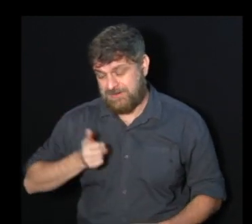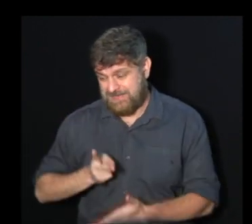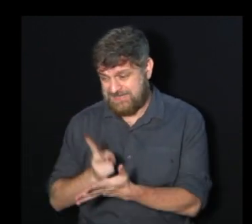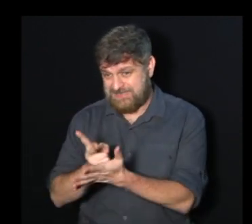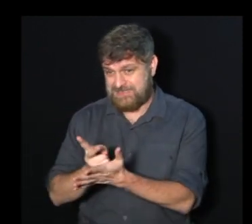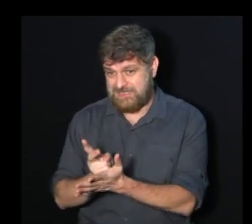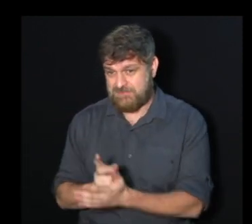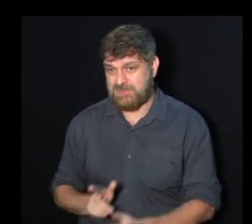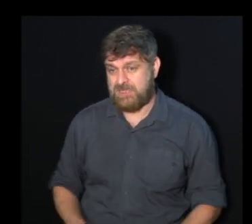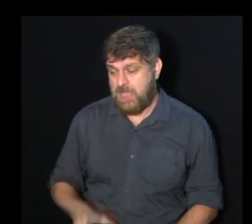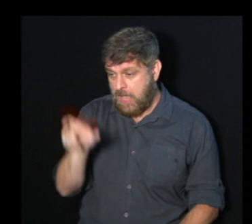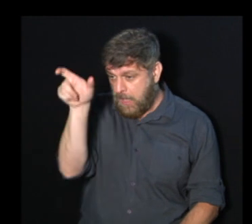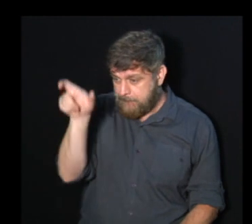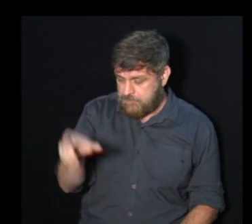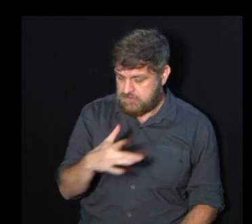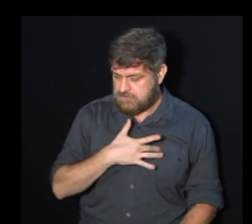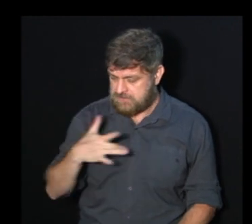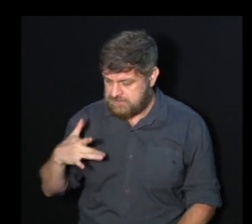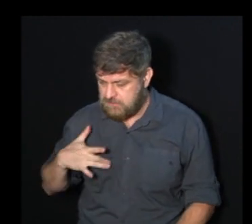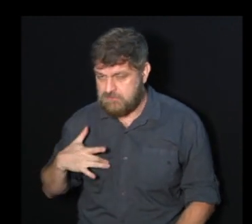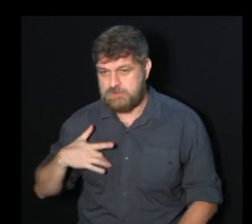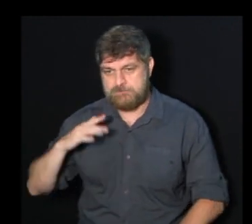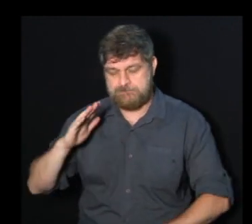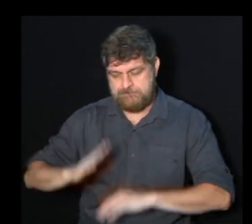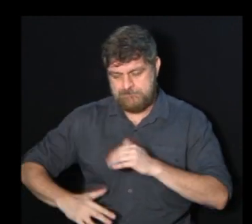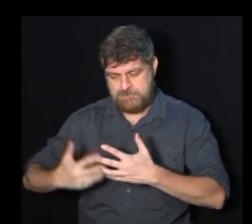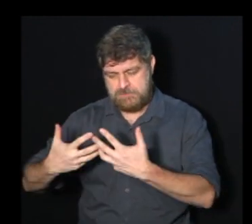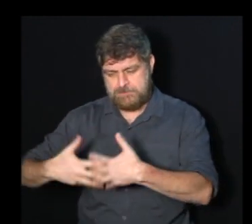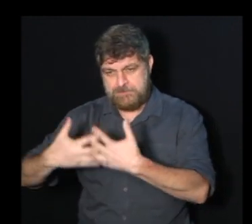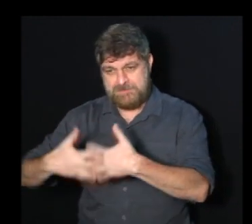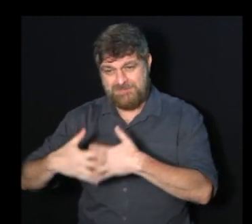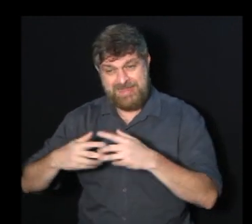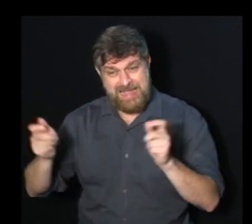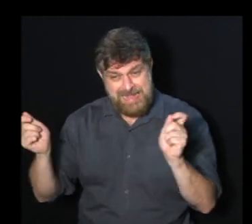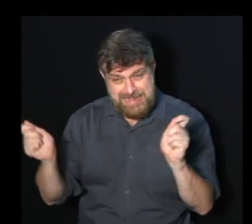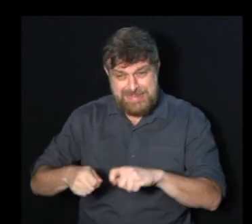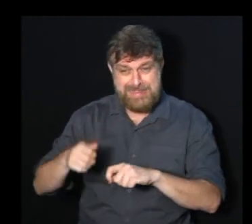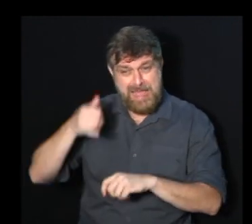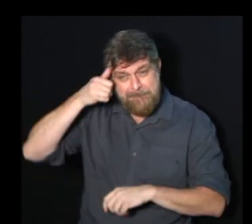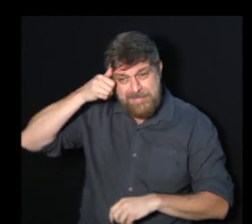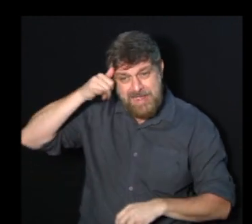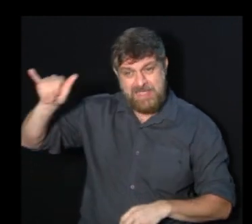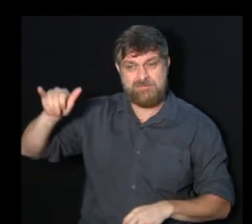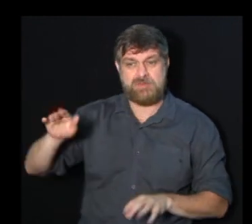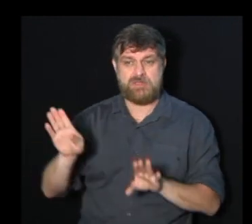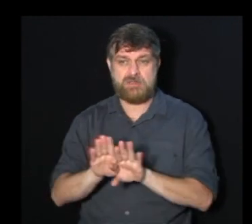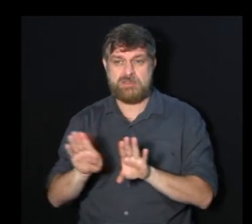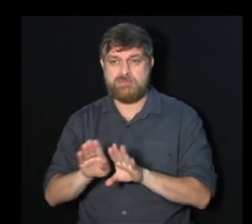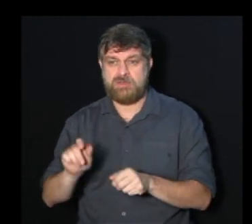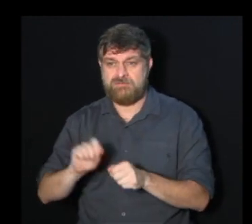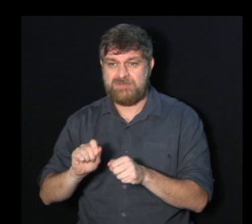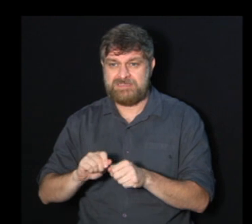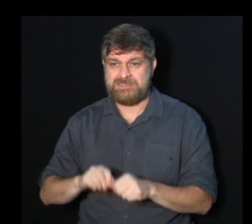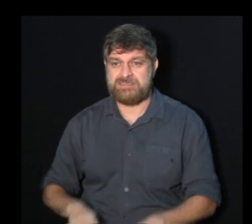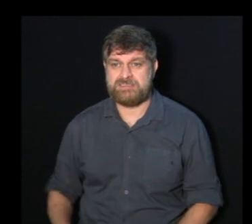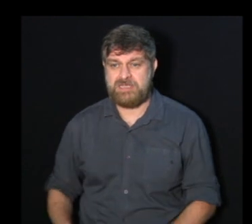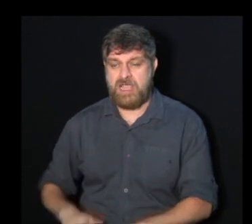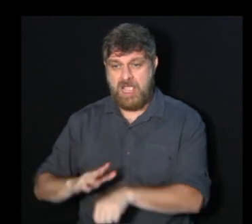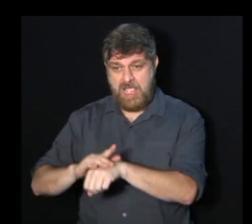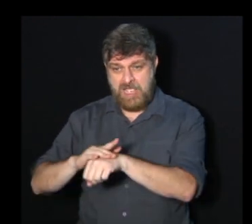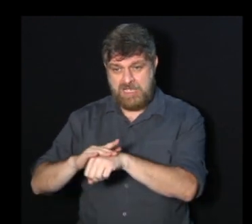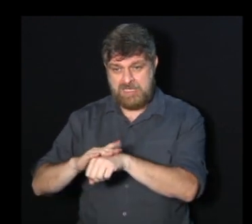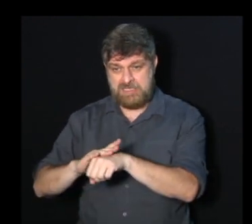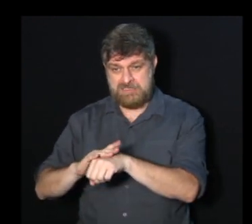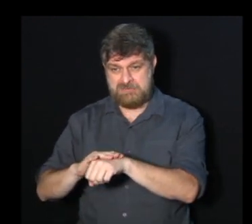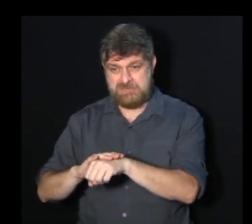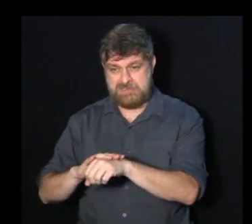pessoas saudáveis e ativas, a gente consegue prevenir ou postergar as doenças degenerativas. No